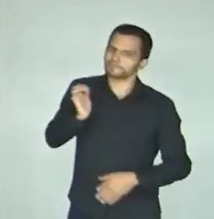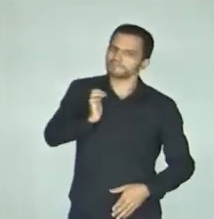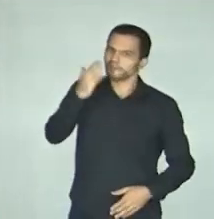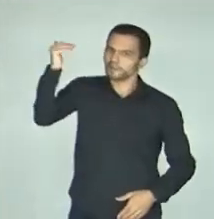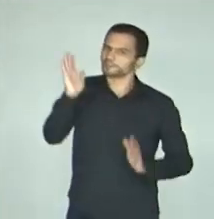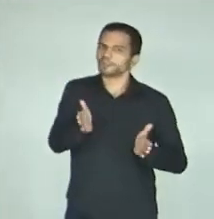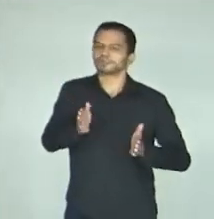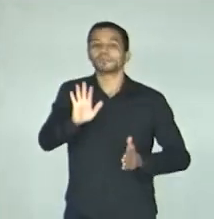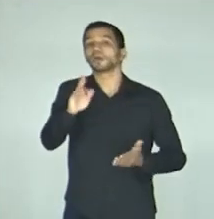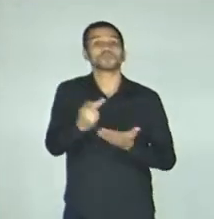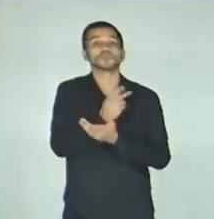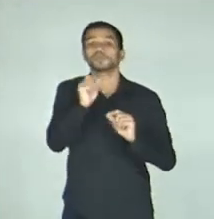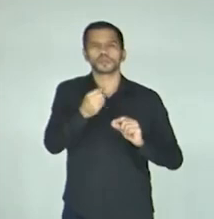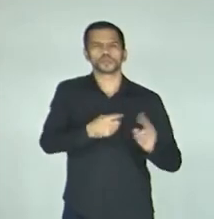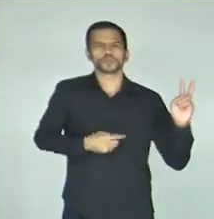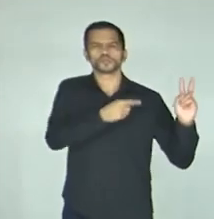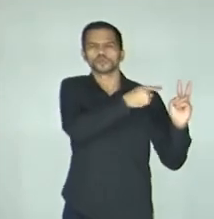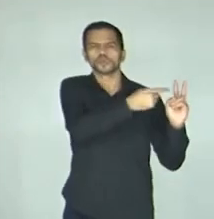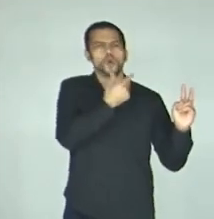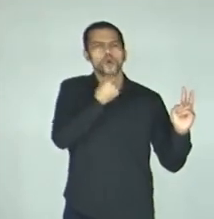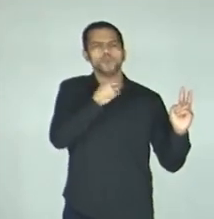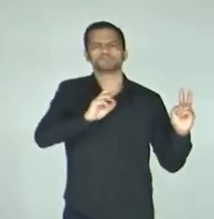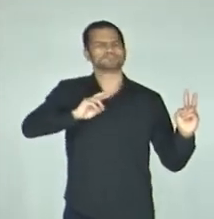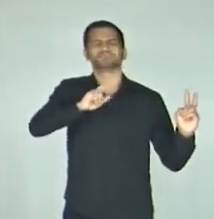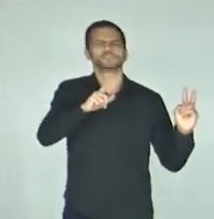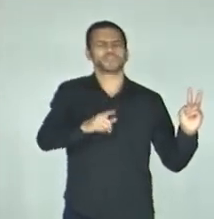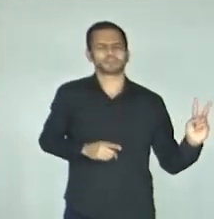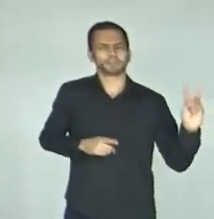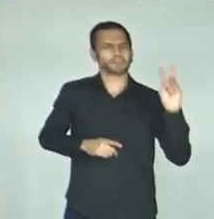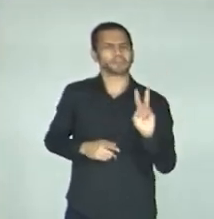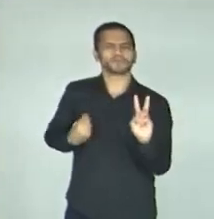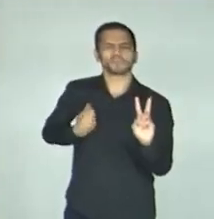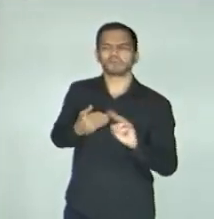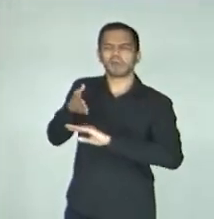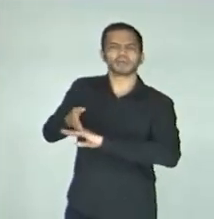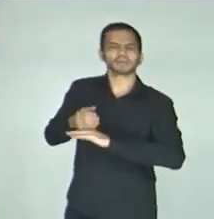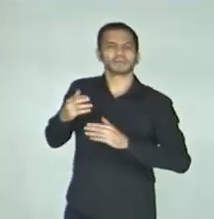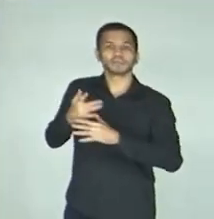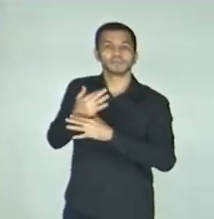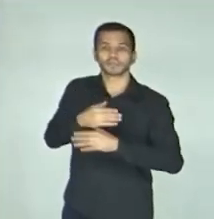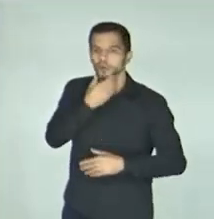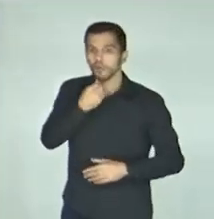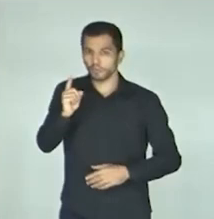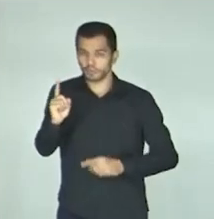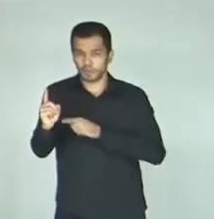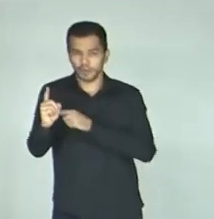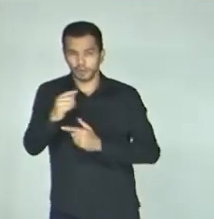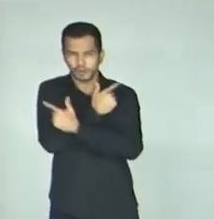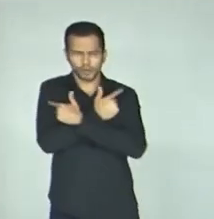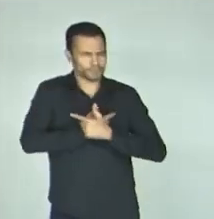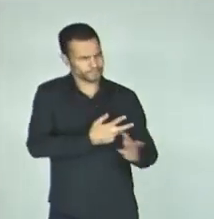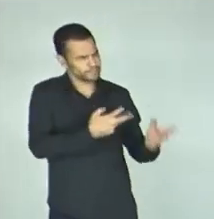dois homens diferentes aparecem na cidade Lopes ser um homem de Deus ainda que com falhas